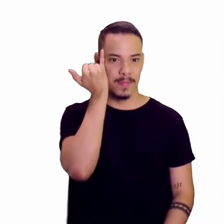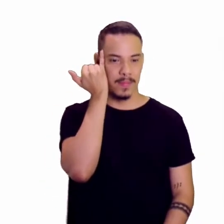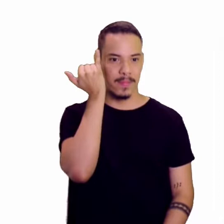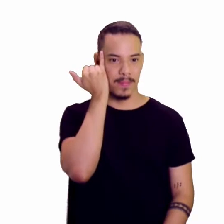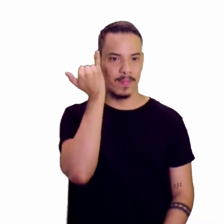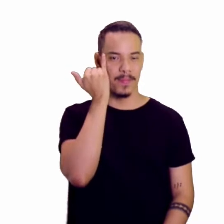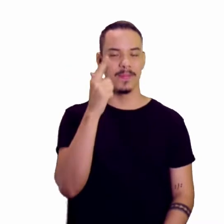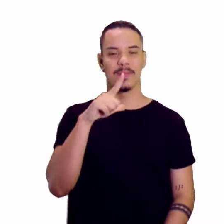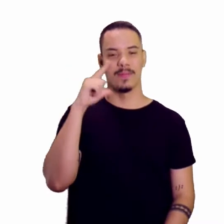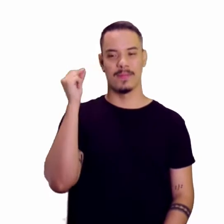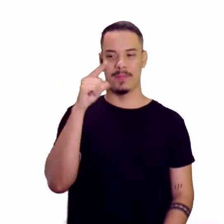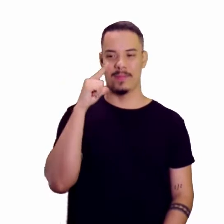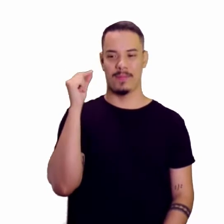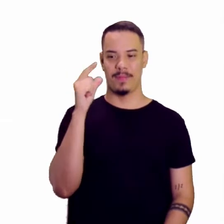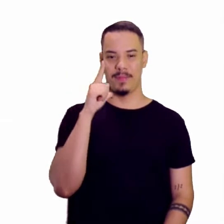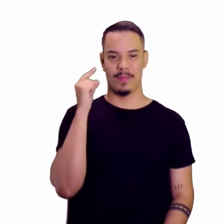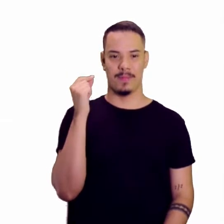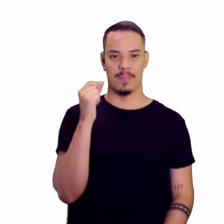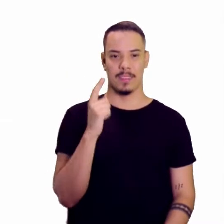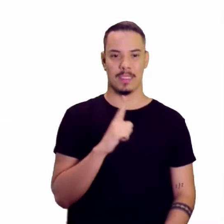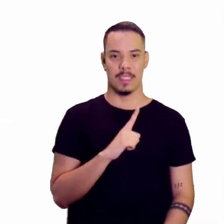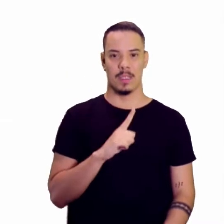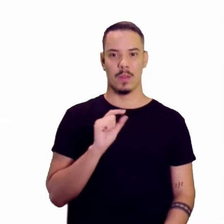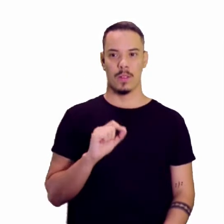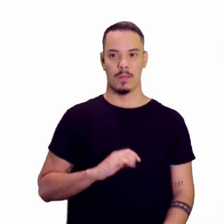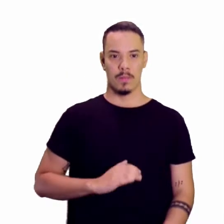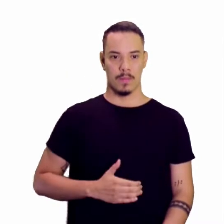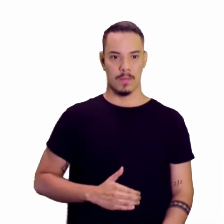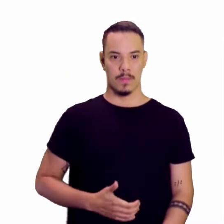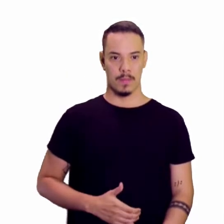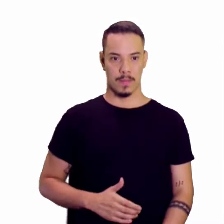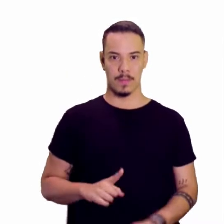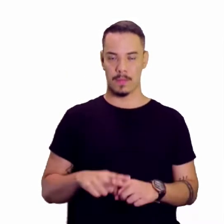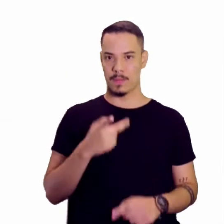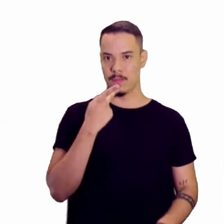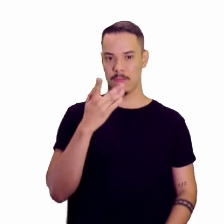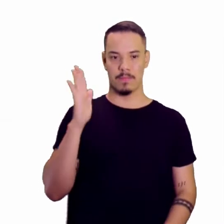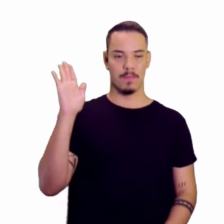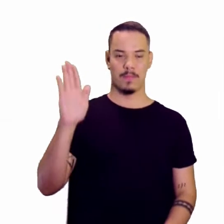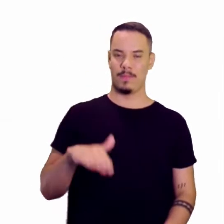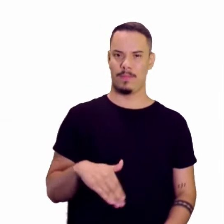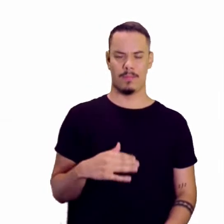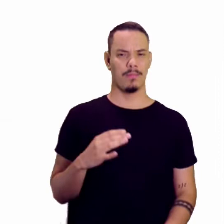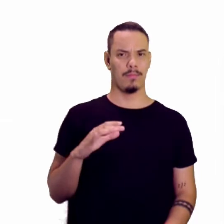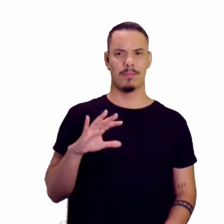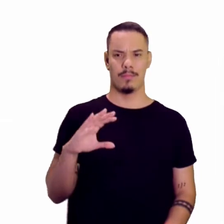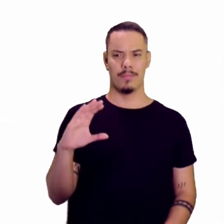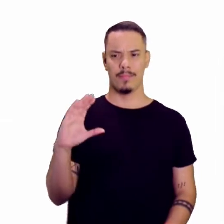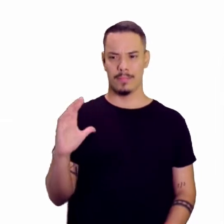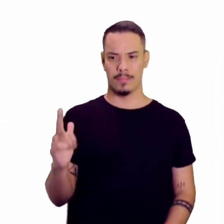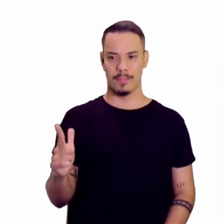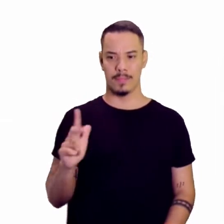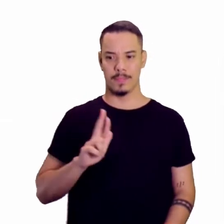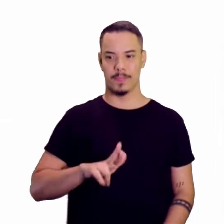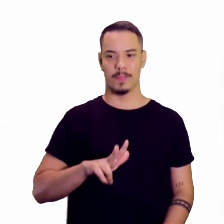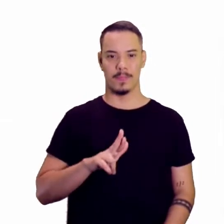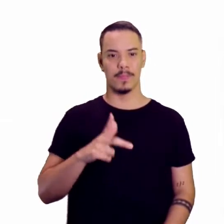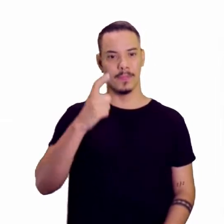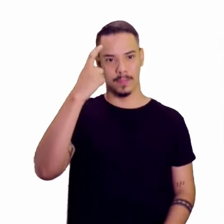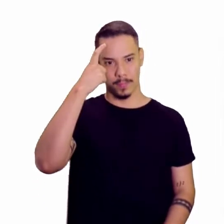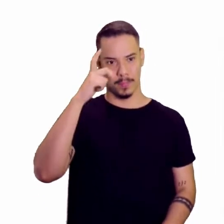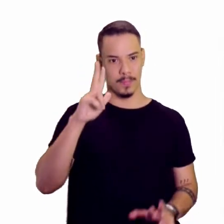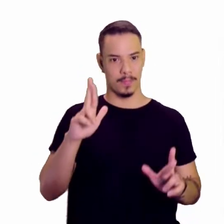gato gordo. Isso é verdade. Tem uma barriguinha saliente. Tem. Aí ele, claro que ele não fala, né? Esse gato não fala nem no desenho, né? Mas ele